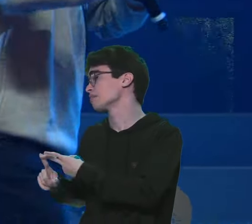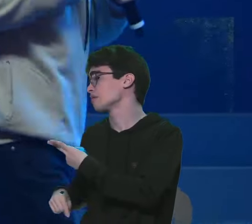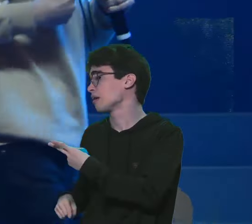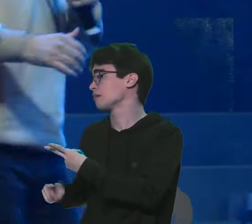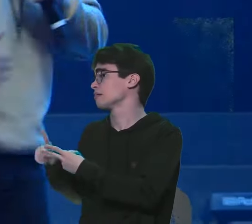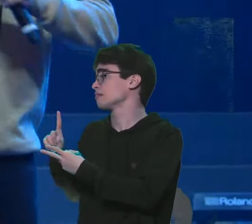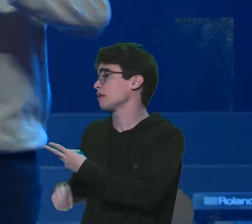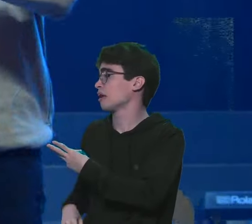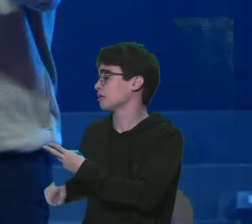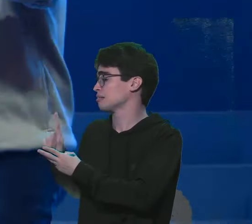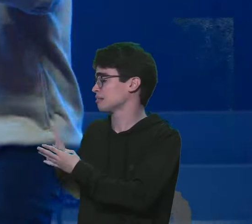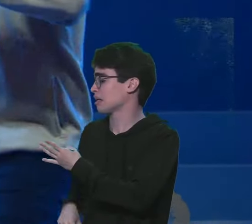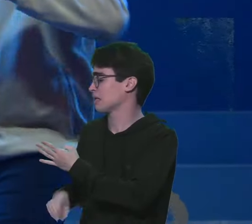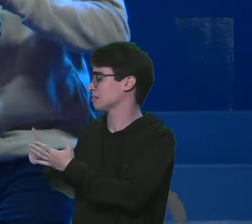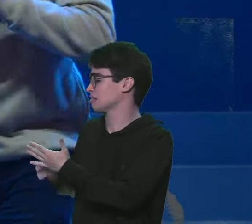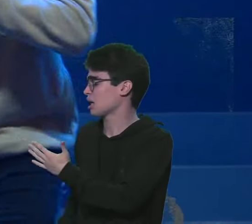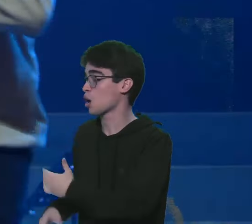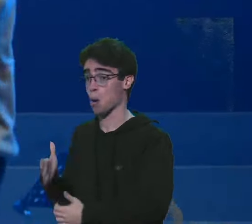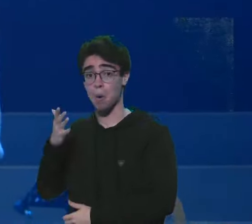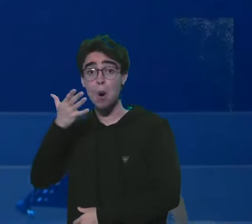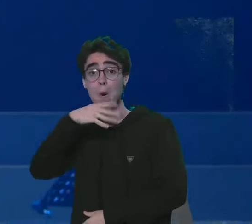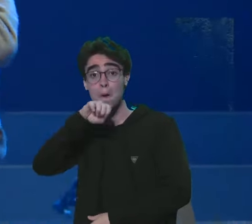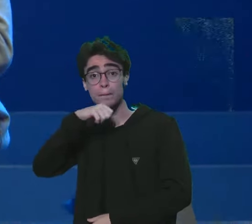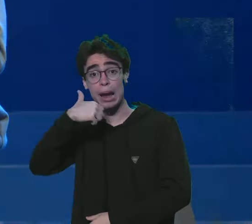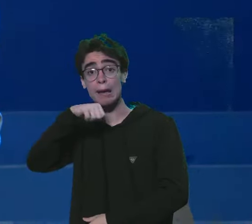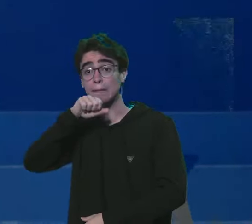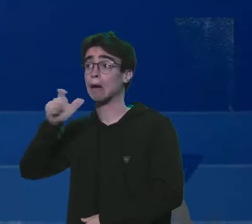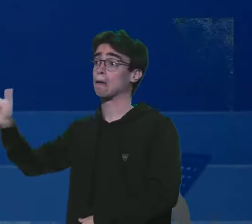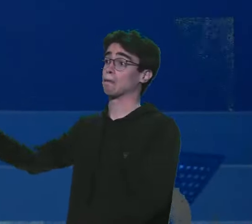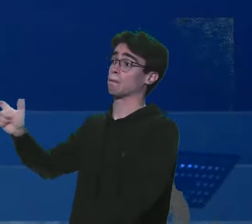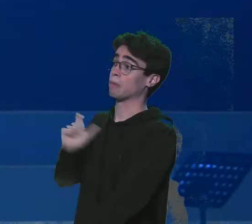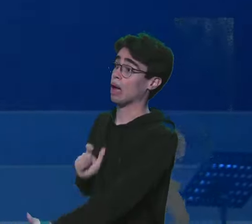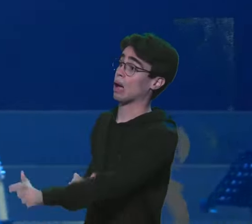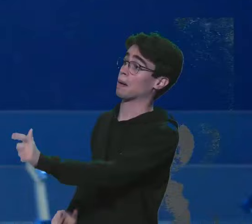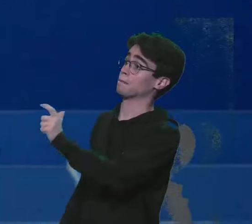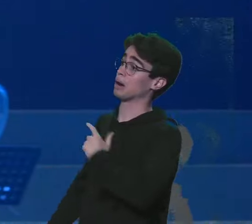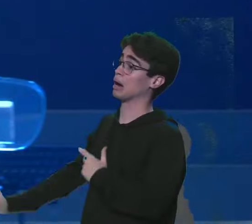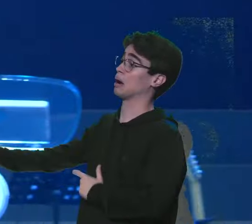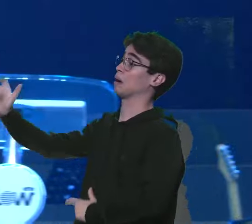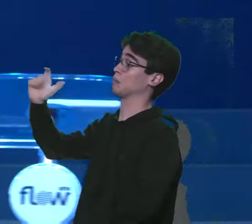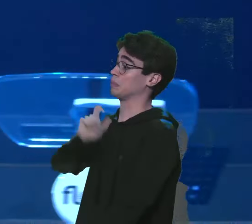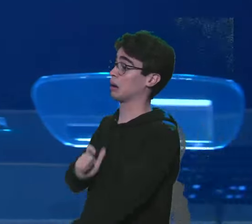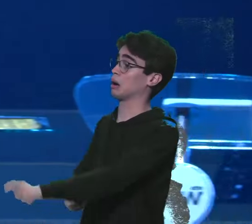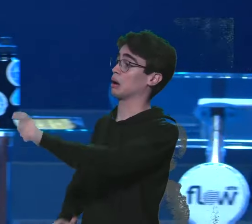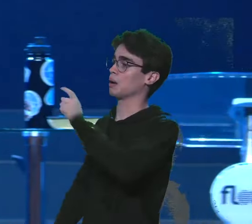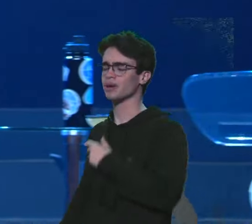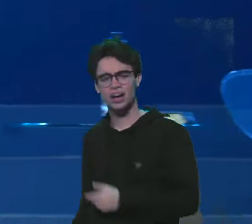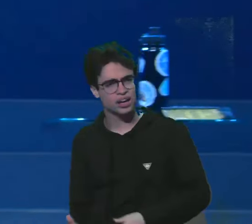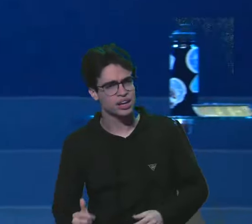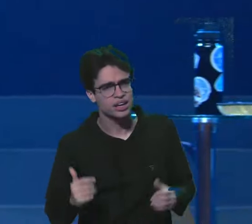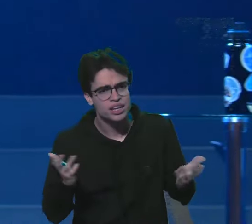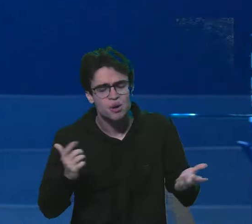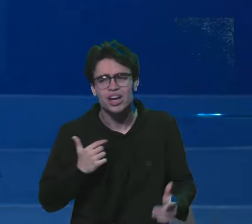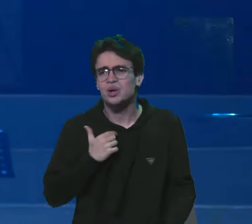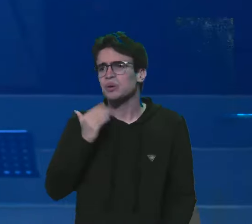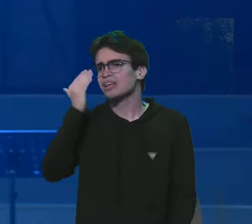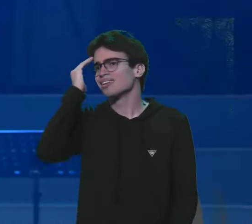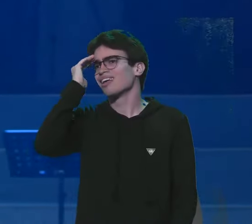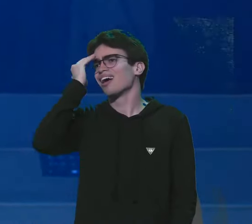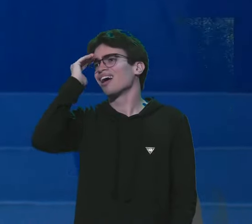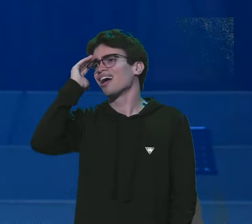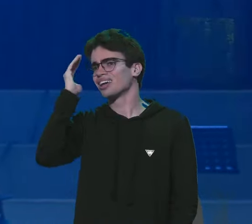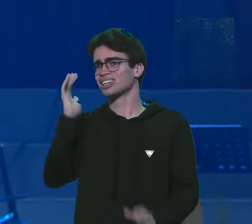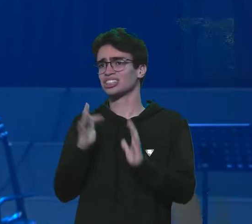eu sou não sei o quê. E o pai vai jogando rótulo, vai jogando rótulo. E aí nós não entendemos por que Jesus não